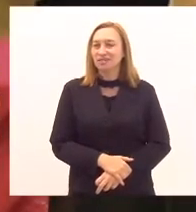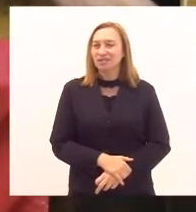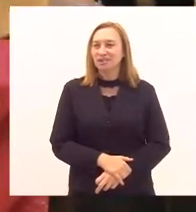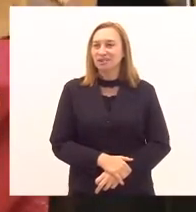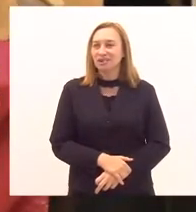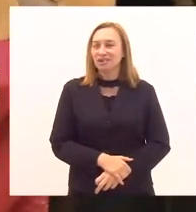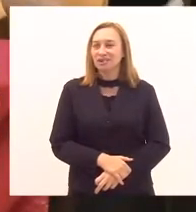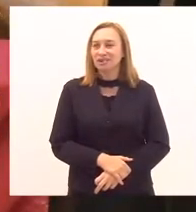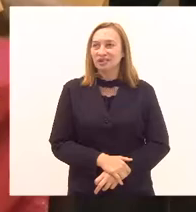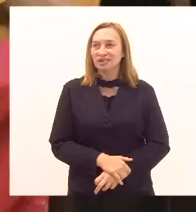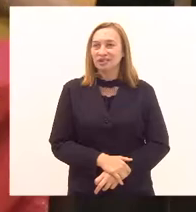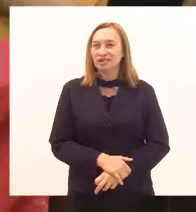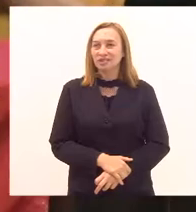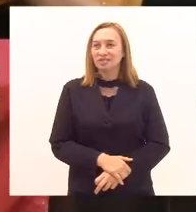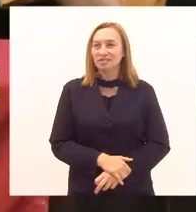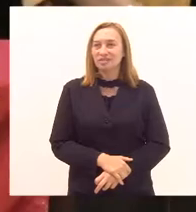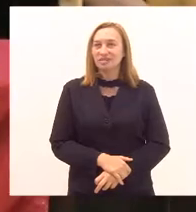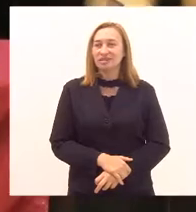Muito bem.